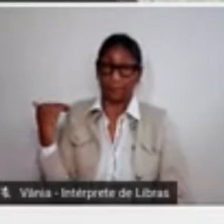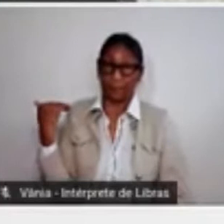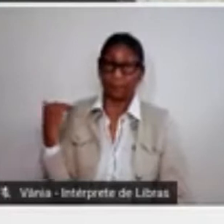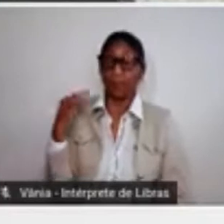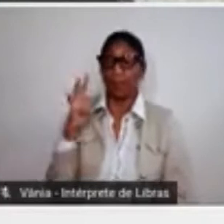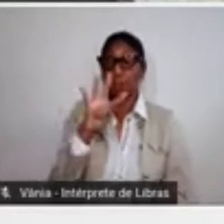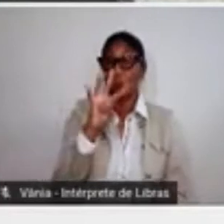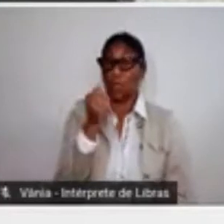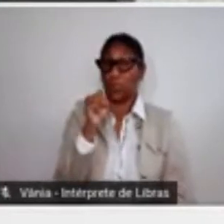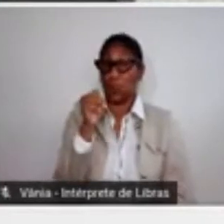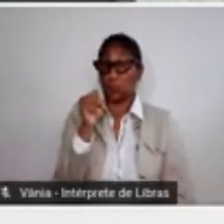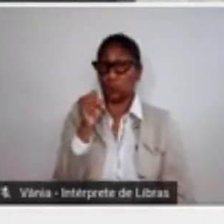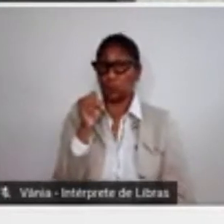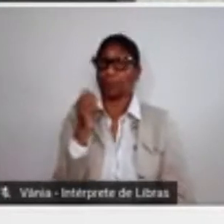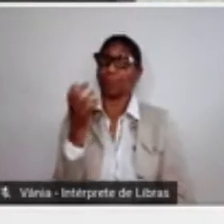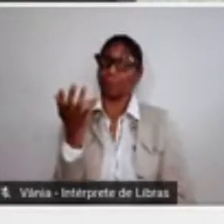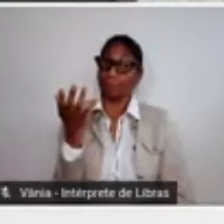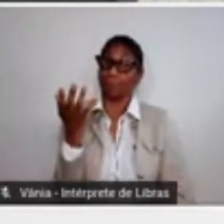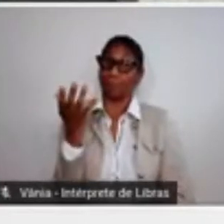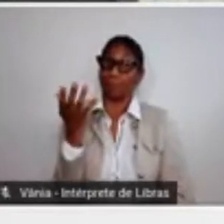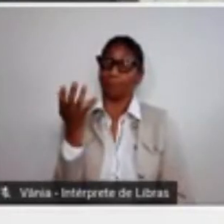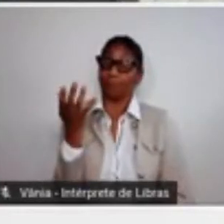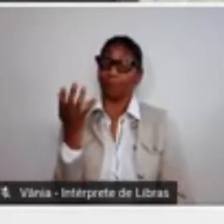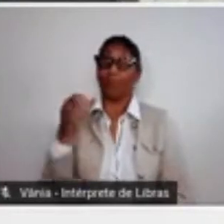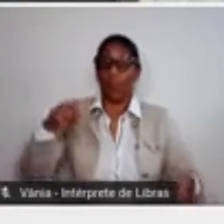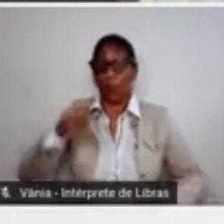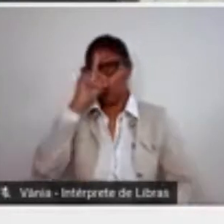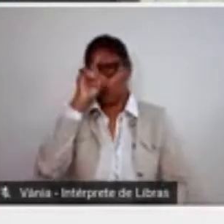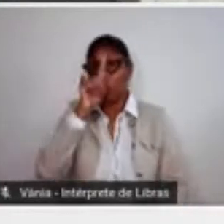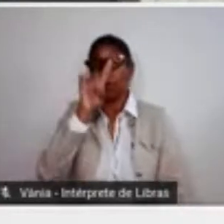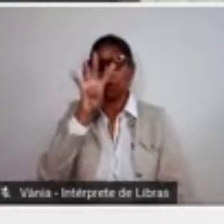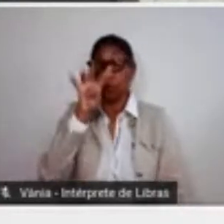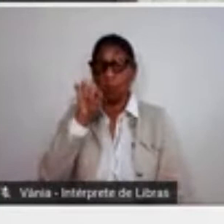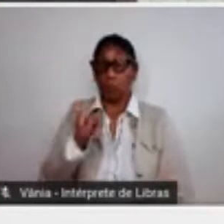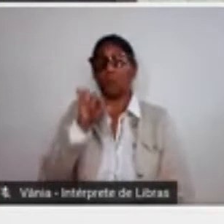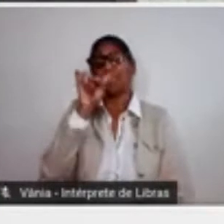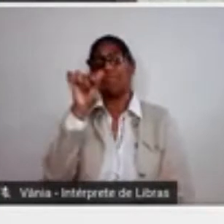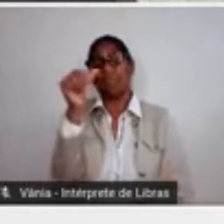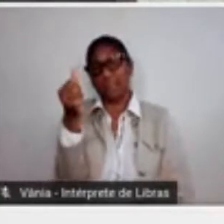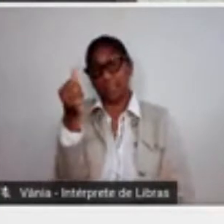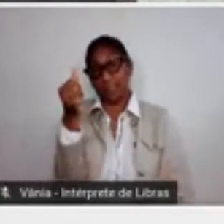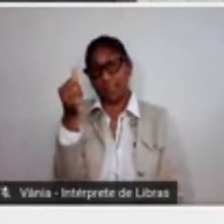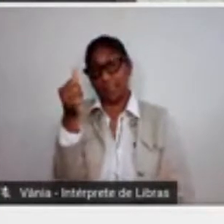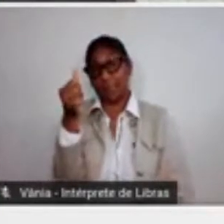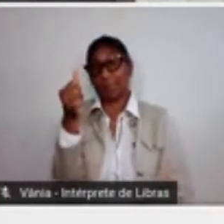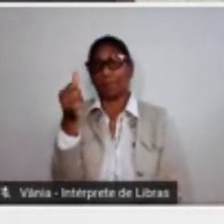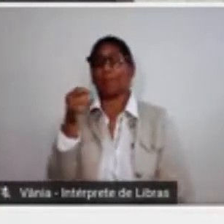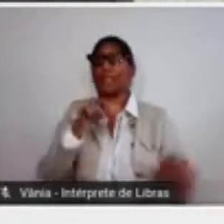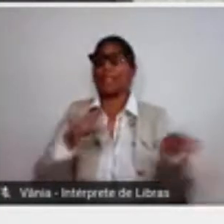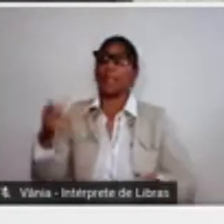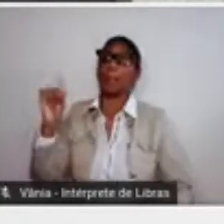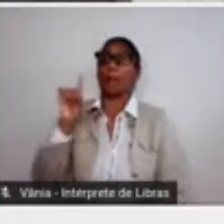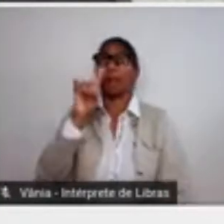48 óbitos, hospitalizações são 14,76 contra 13,12 da outra